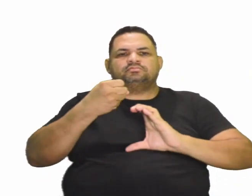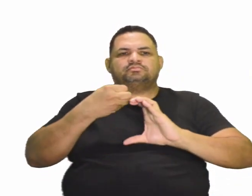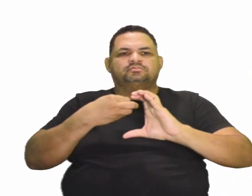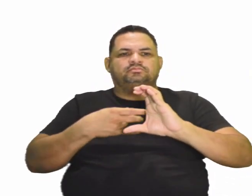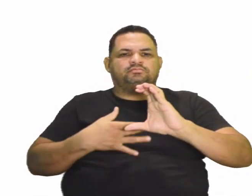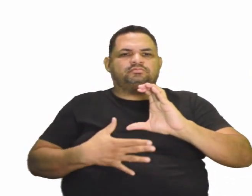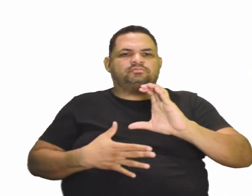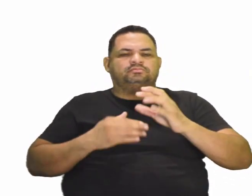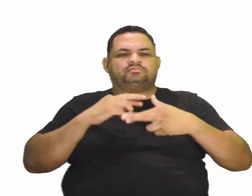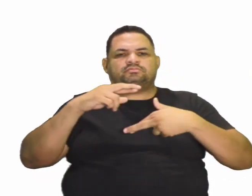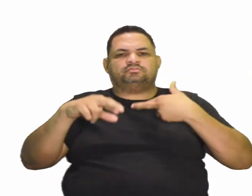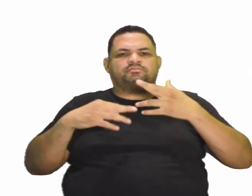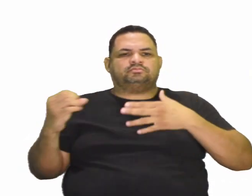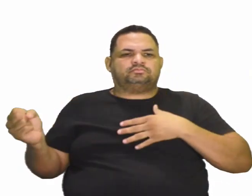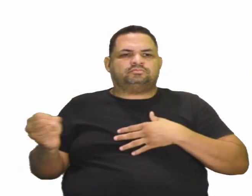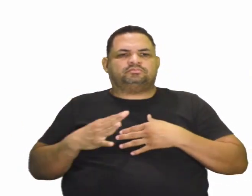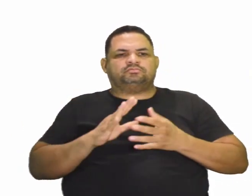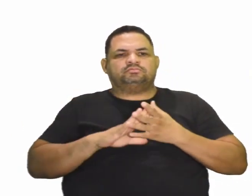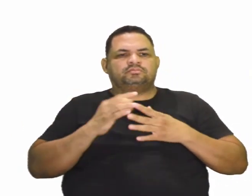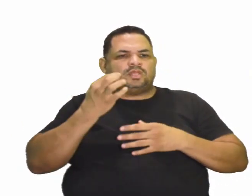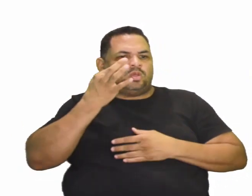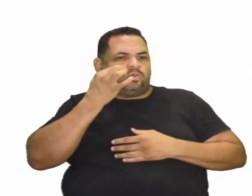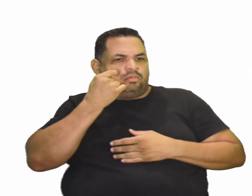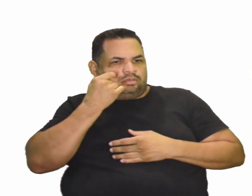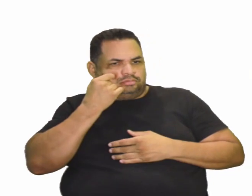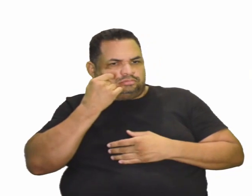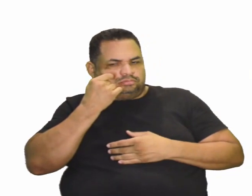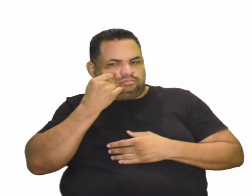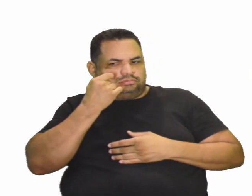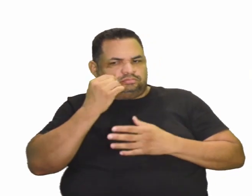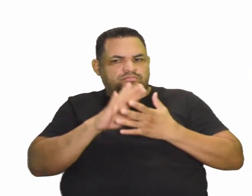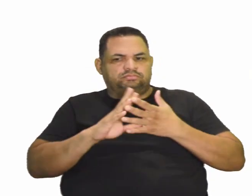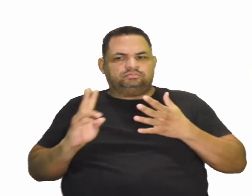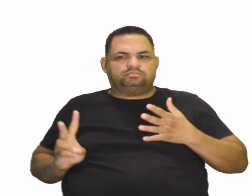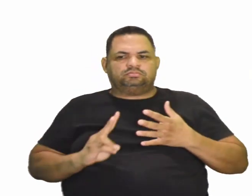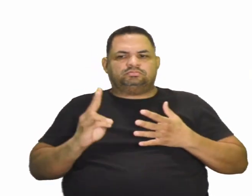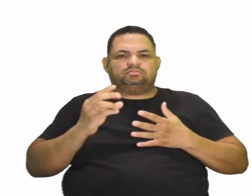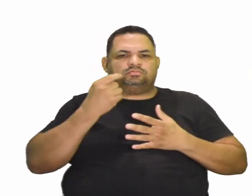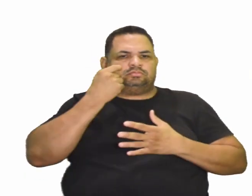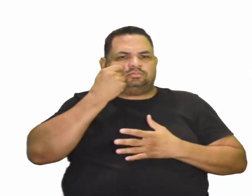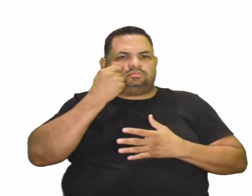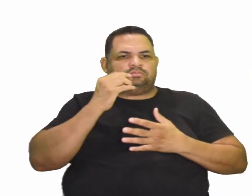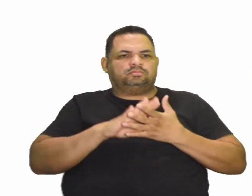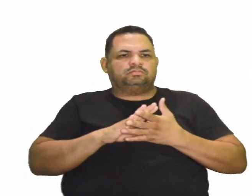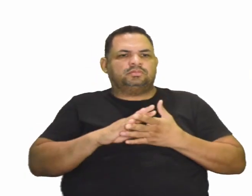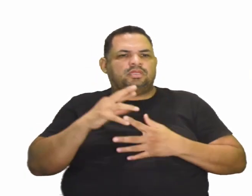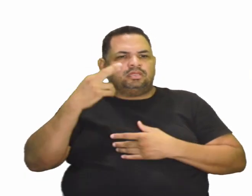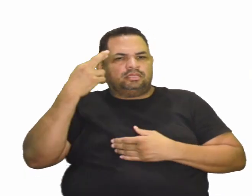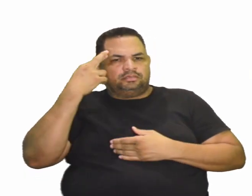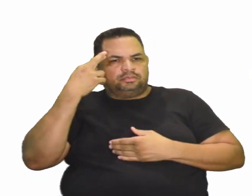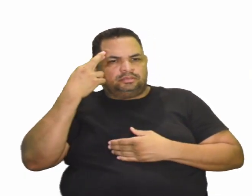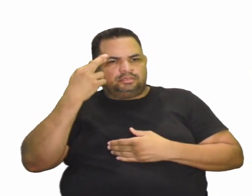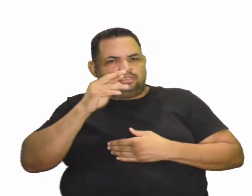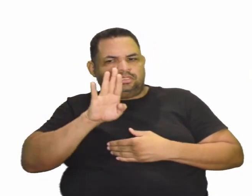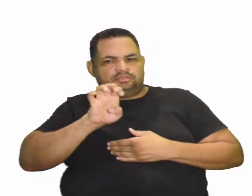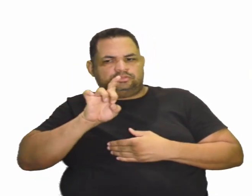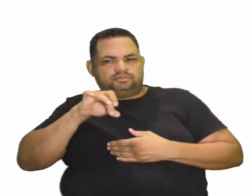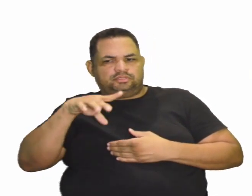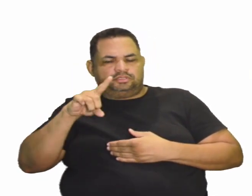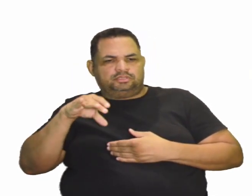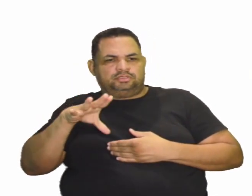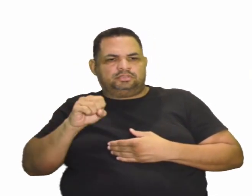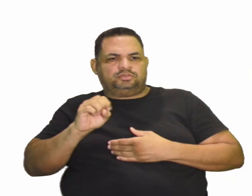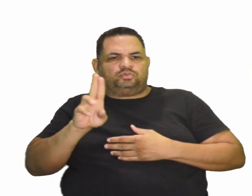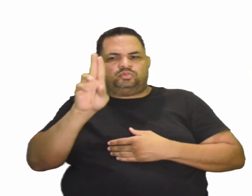do Renascimento é o humanismo, já falamos, valorização do ser humano, racionalidade, ou racionalismo, uso